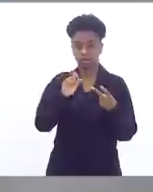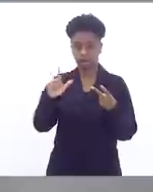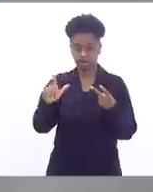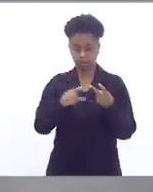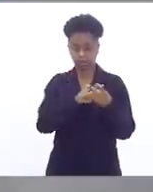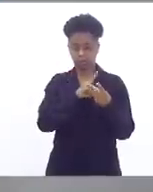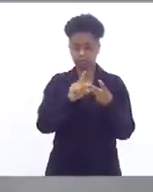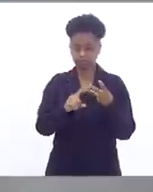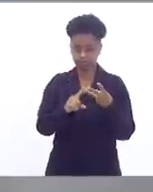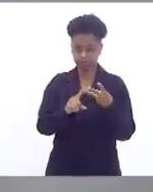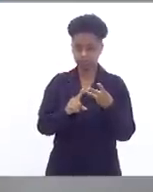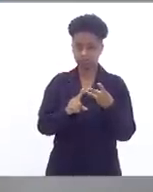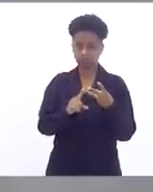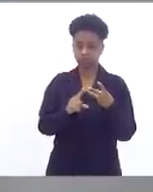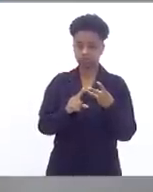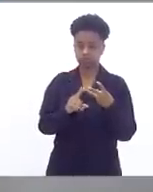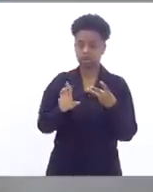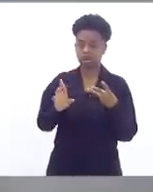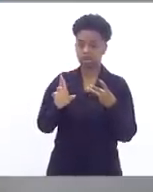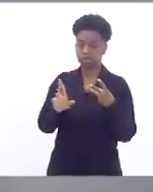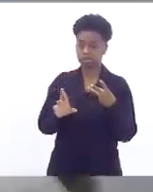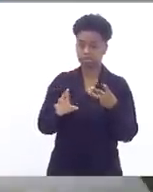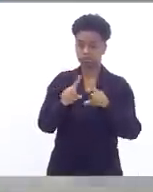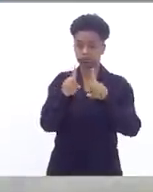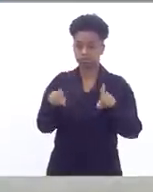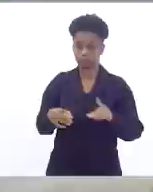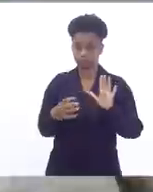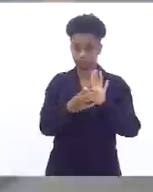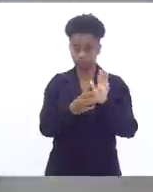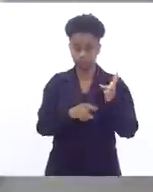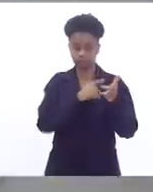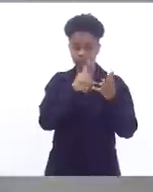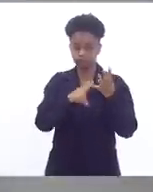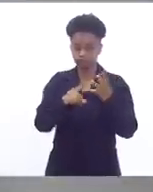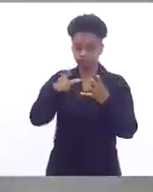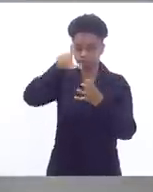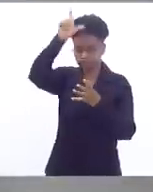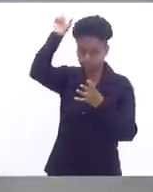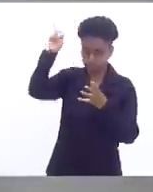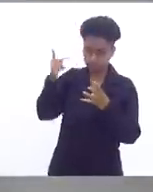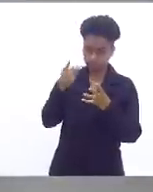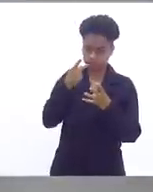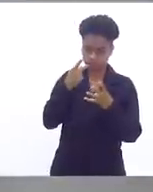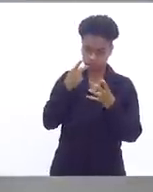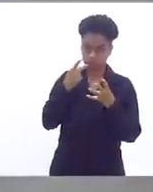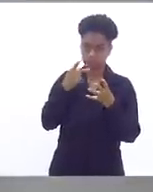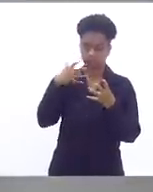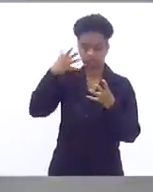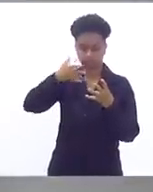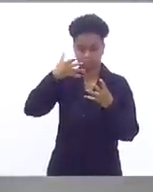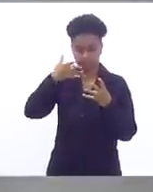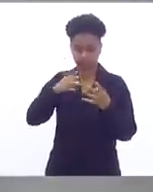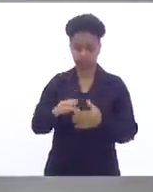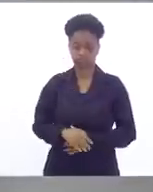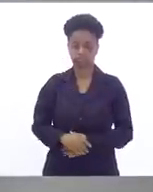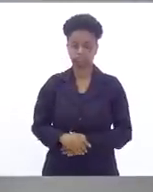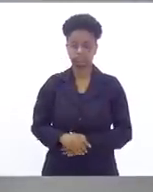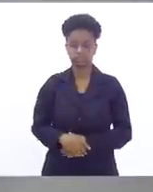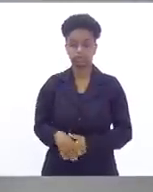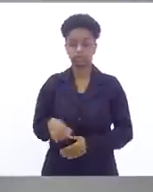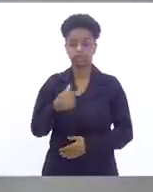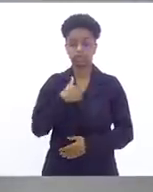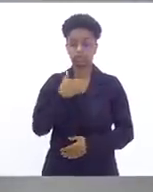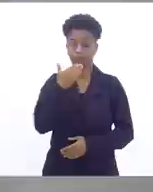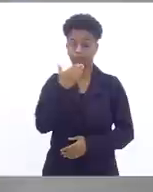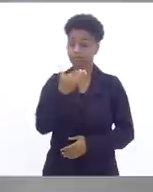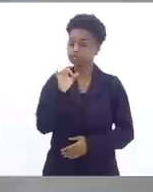consideração o nosso representante dos Servidores Públicos e o Deputado Luiz Paulo para conduzir Os questionamentos Eu só peço